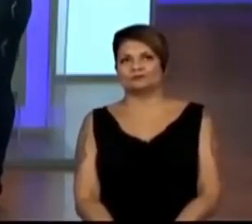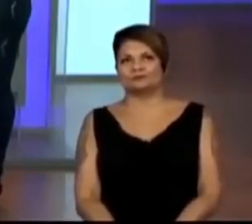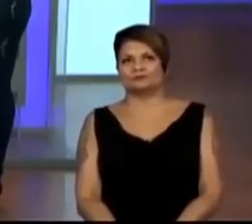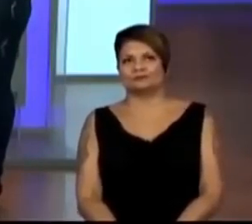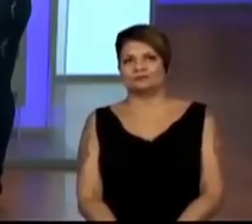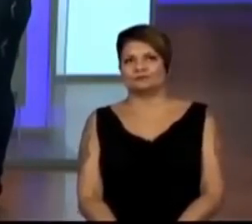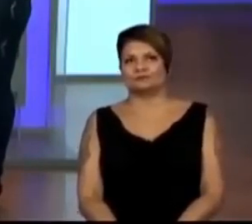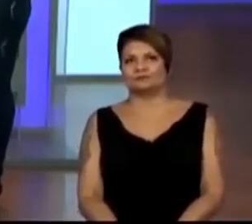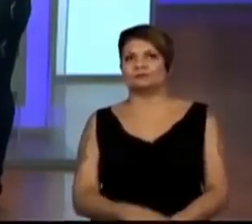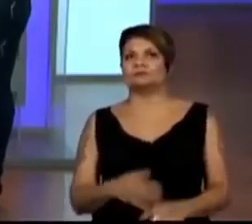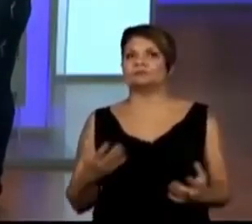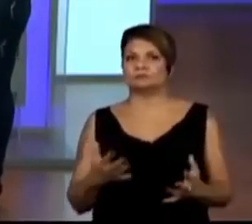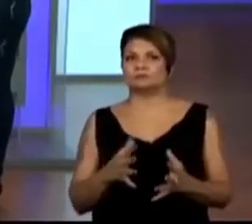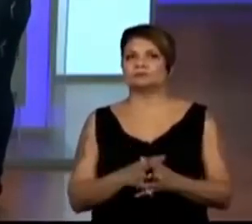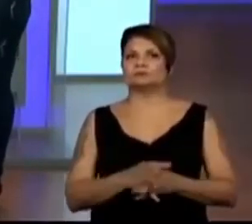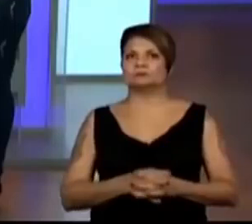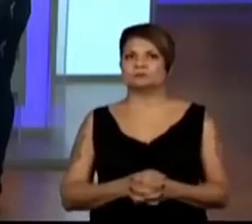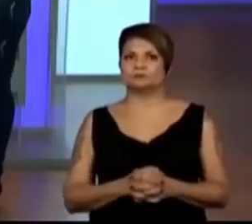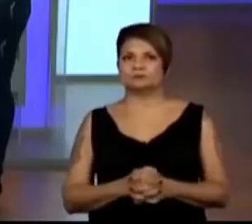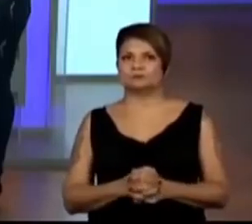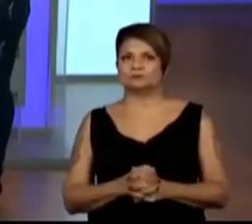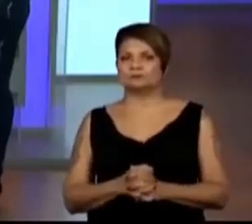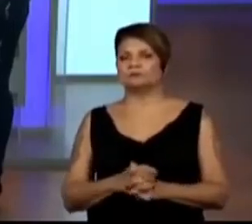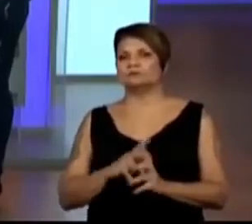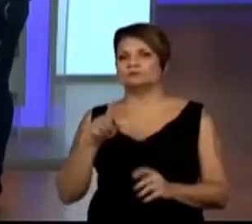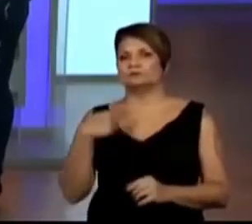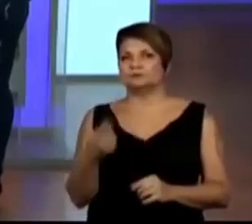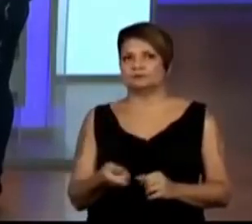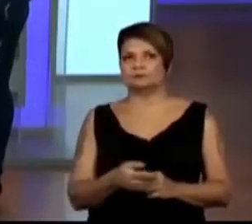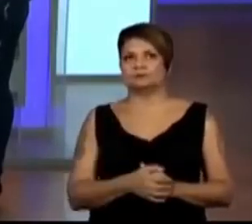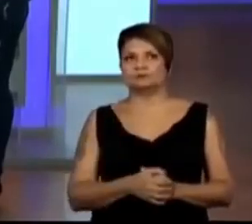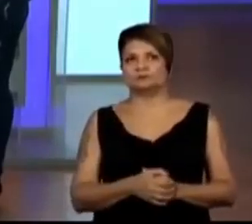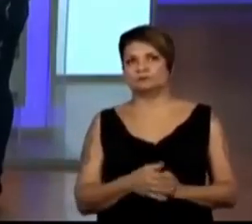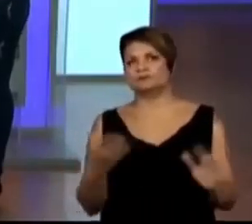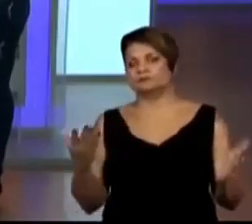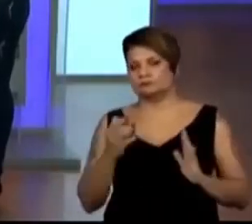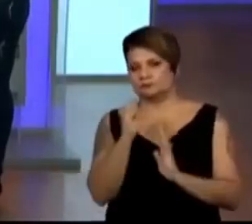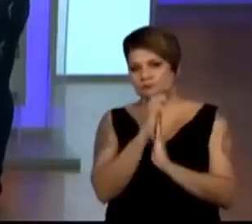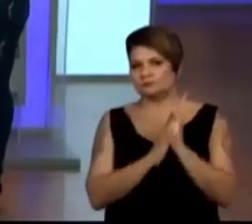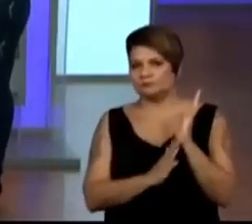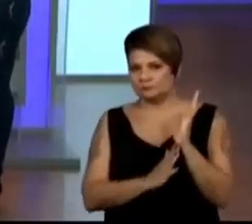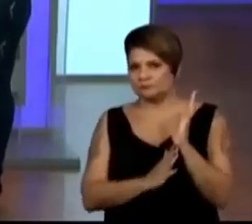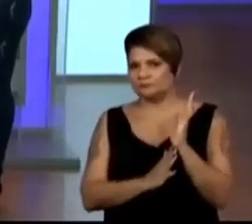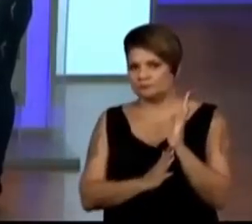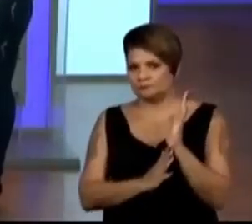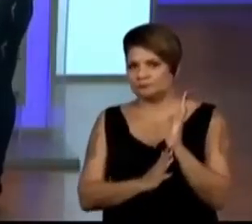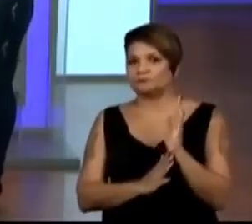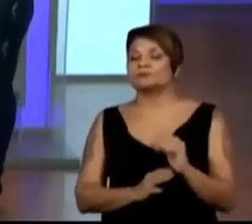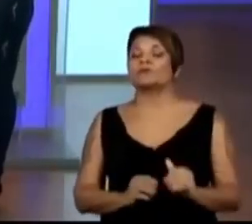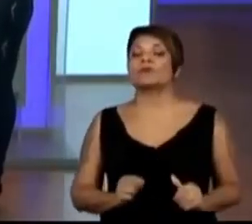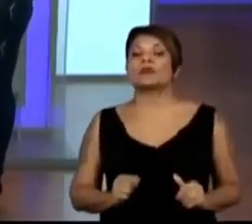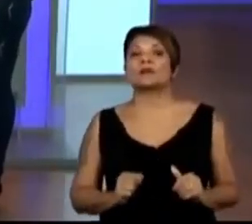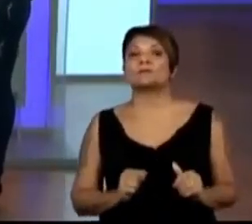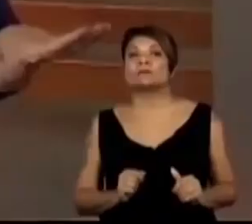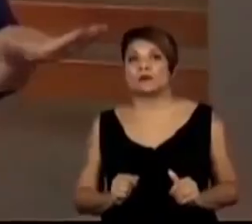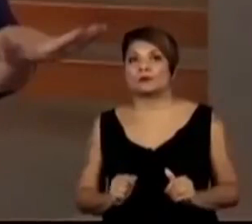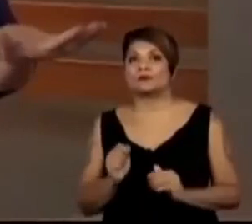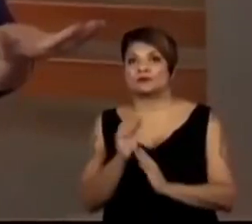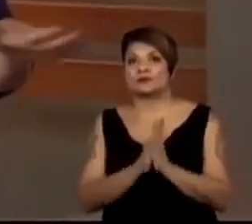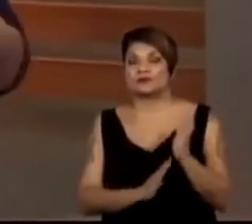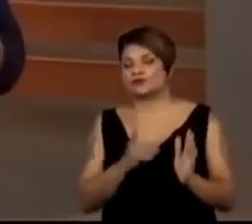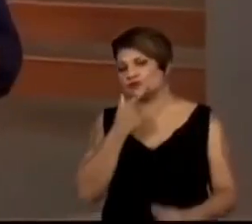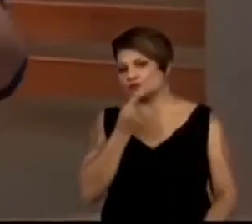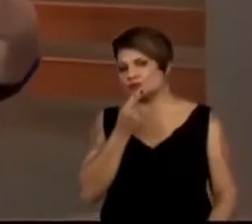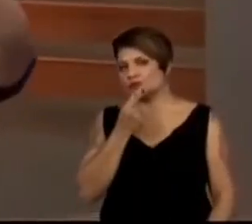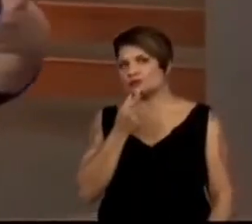cair. Pronto. Vamos para a próxima. Olha só, agora é atividade. E nessa situação, os meninos levaram vantagem,